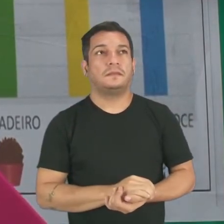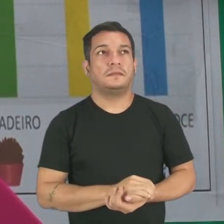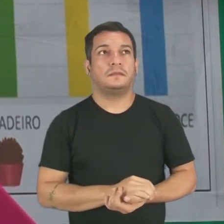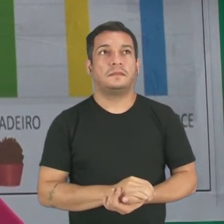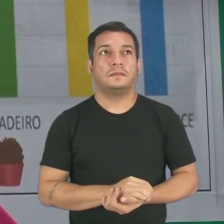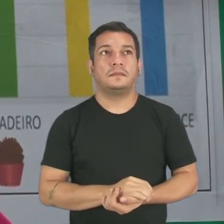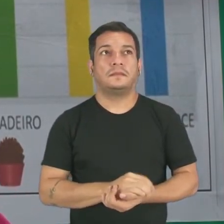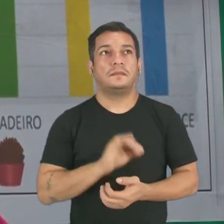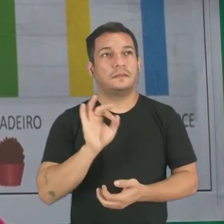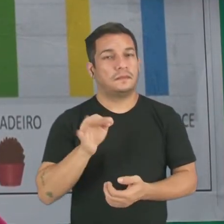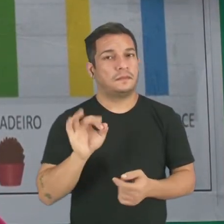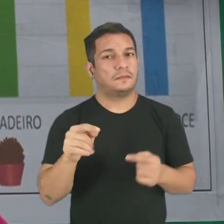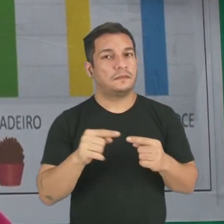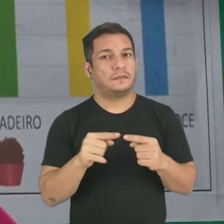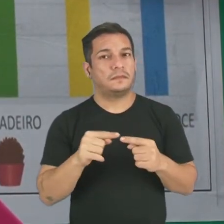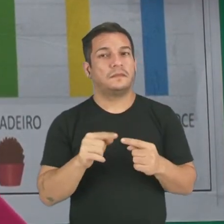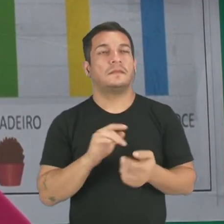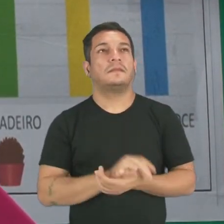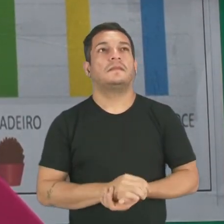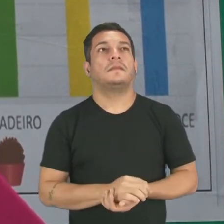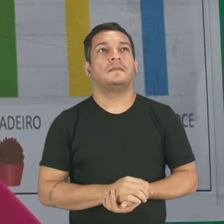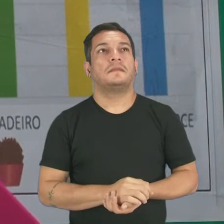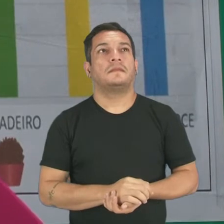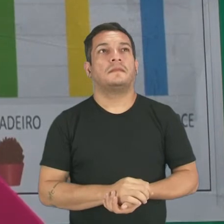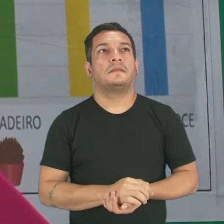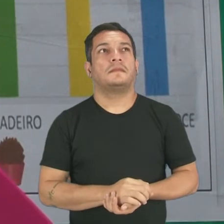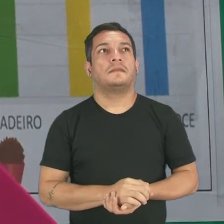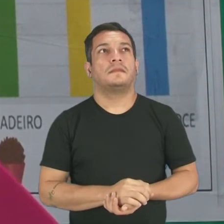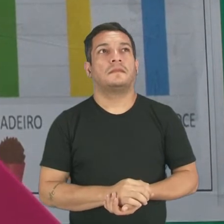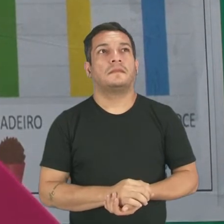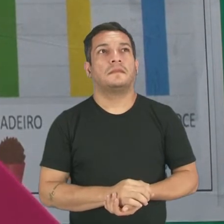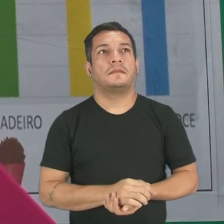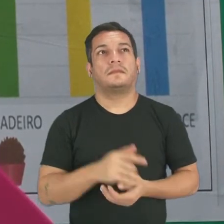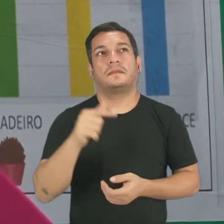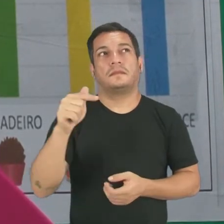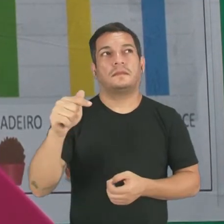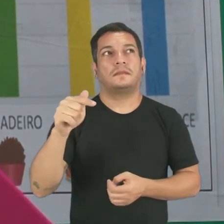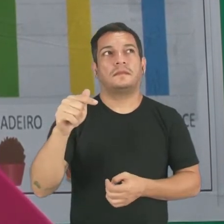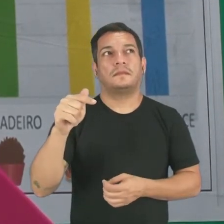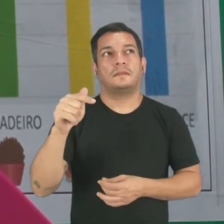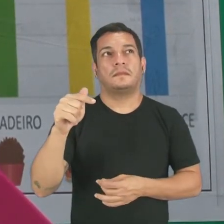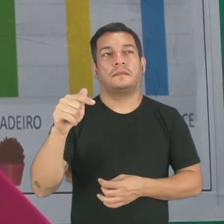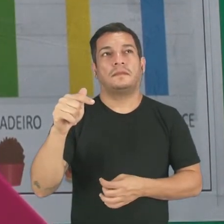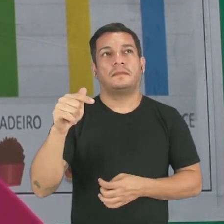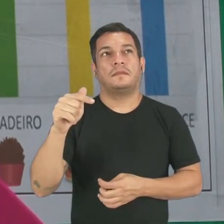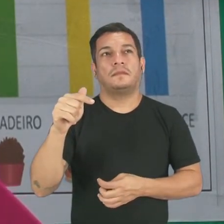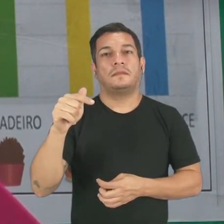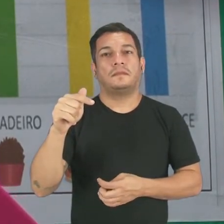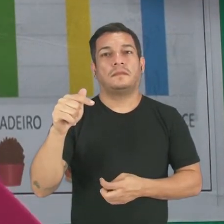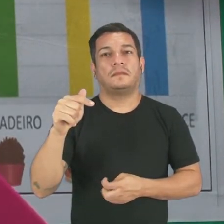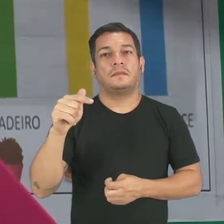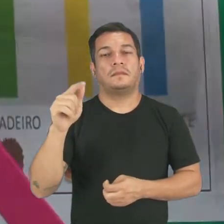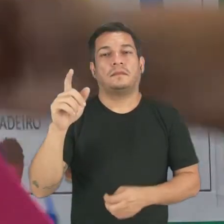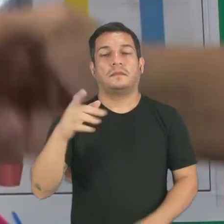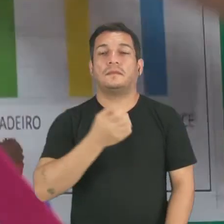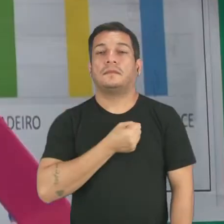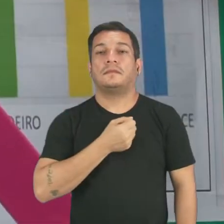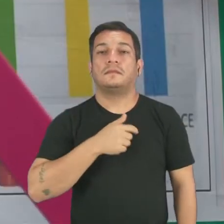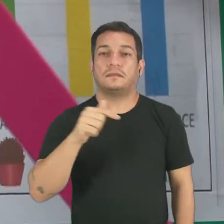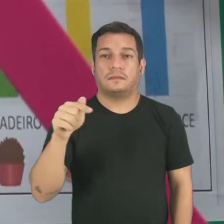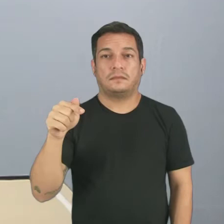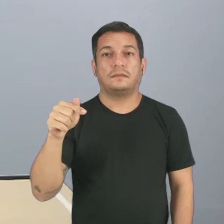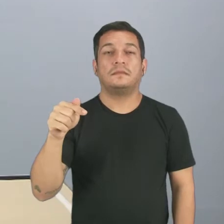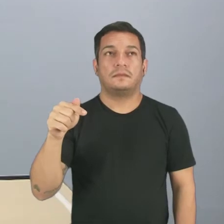está na quantidade correta? 7. A barrinha está chegando no número